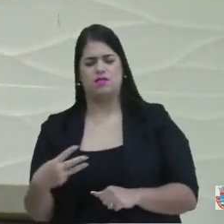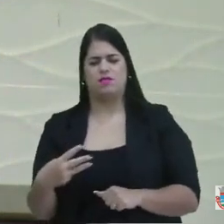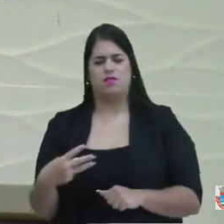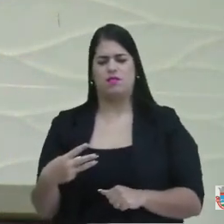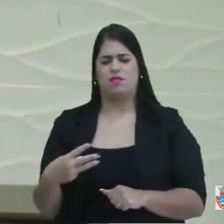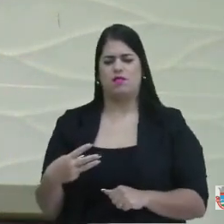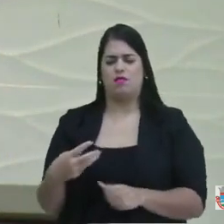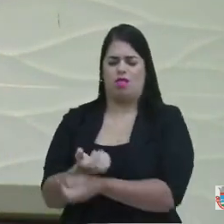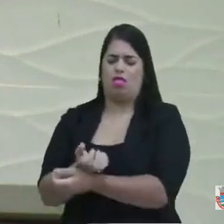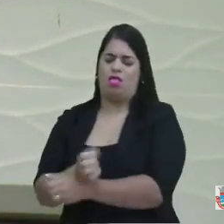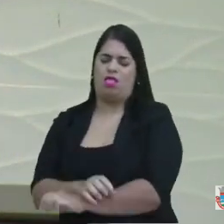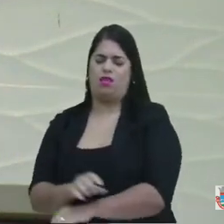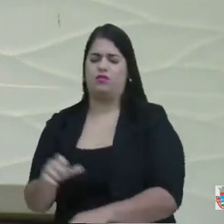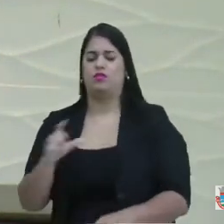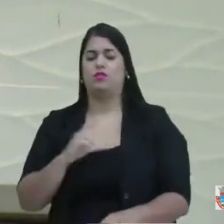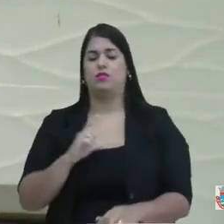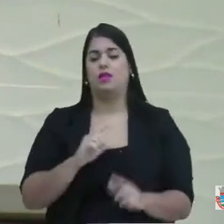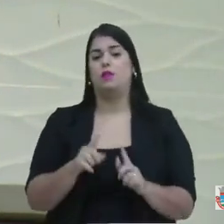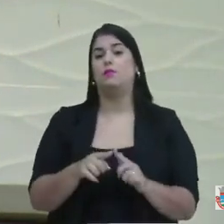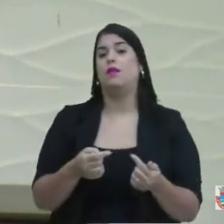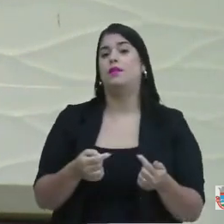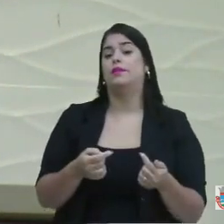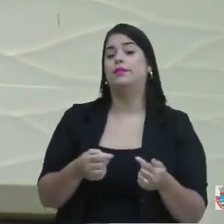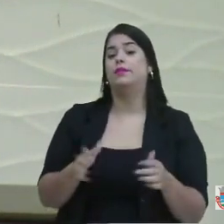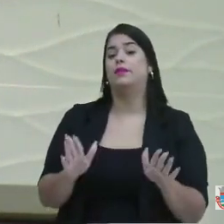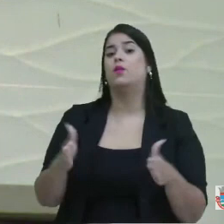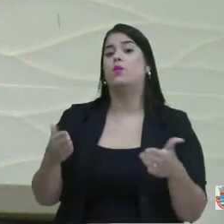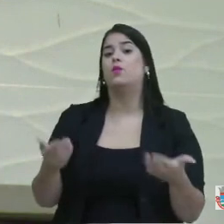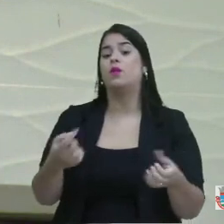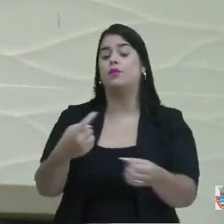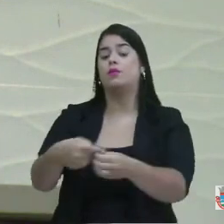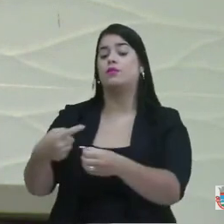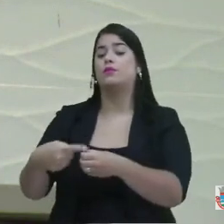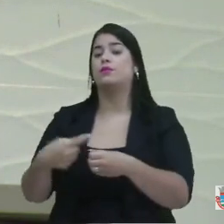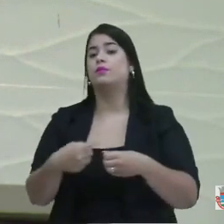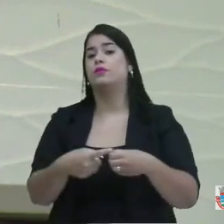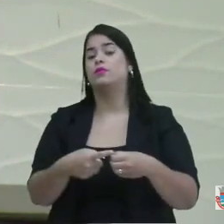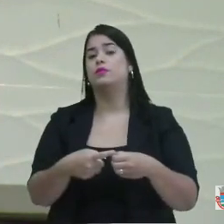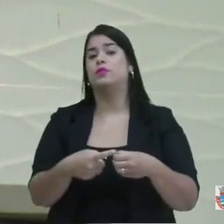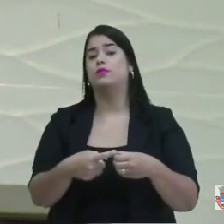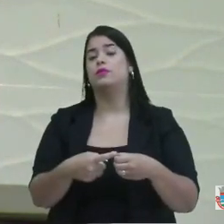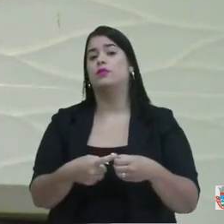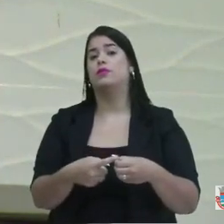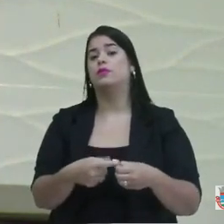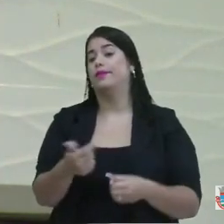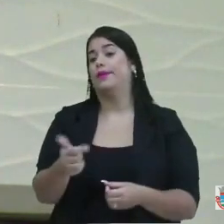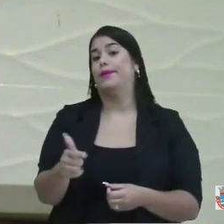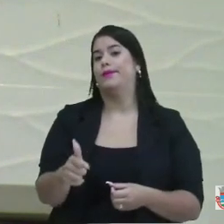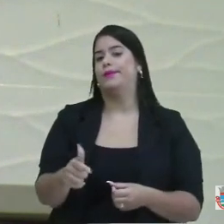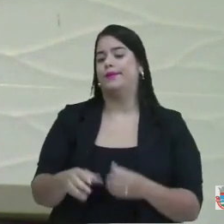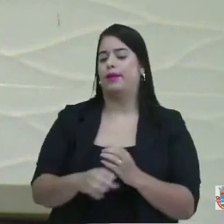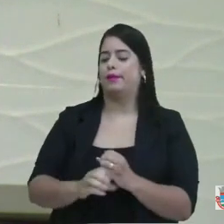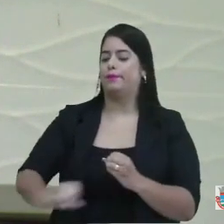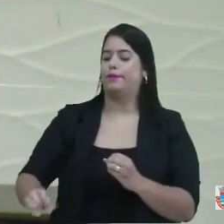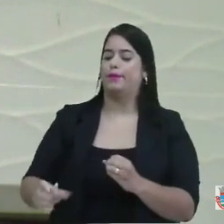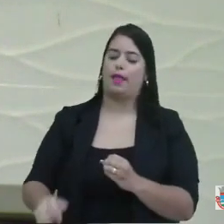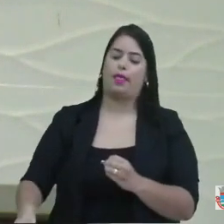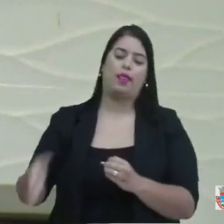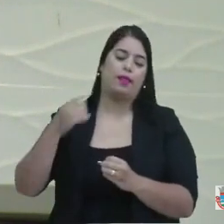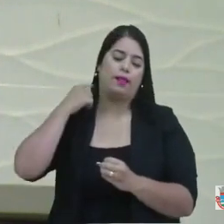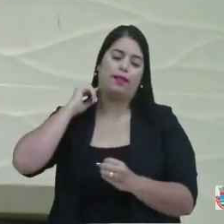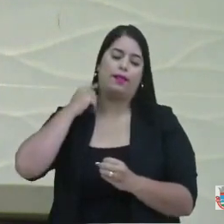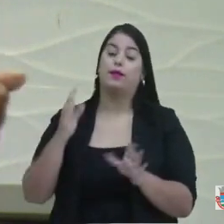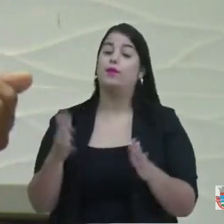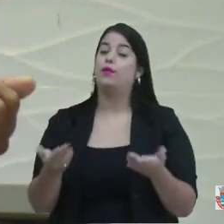bem. Agora eu pergunto qual é a cidade, qual é o estado, qual é o município que não tem sujeira na rua, que não tem um esgoto estourado. Agora,